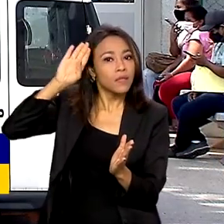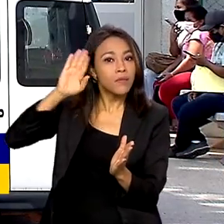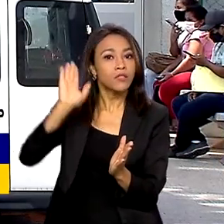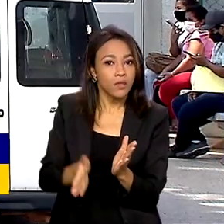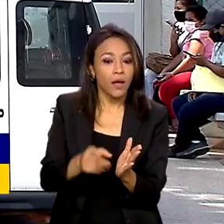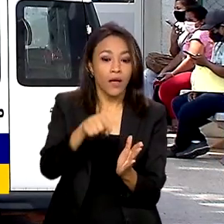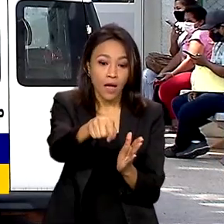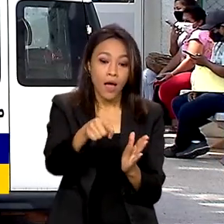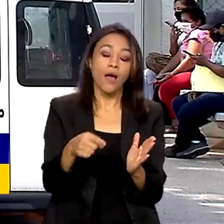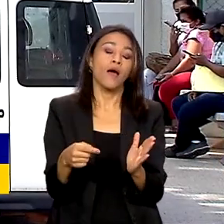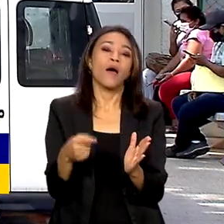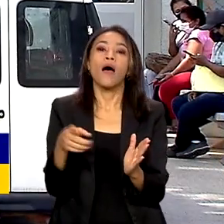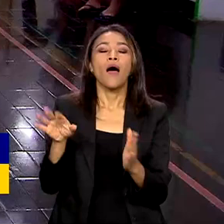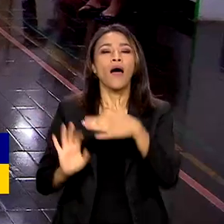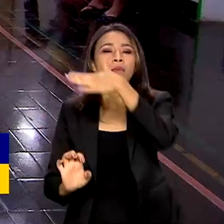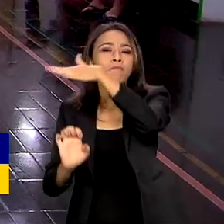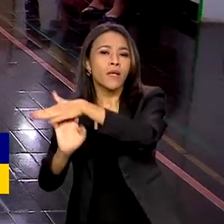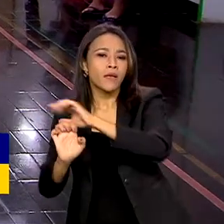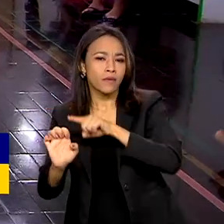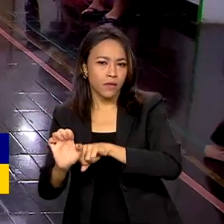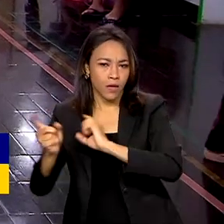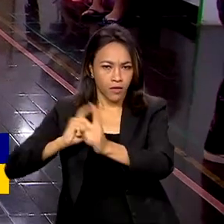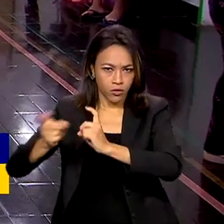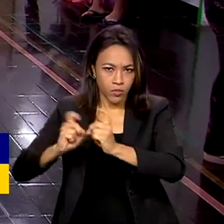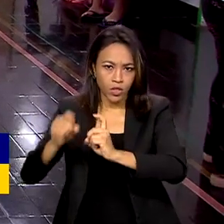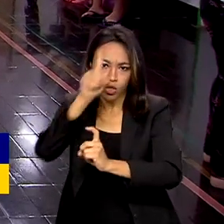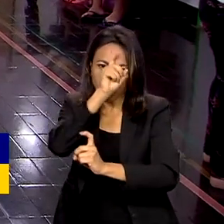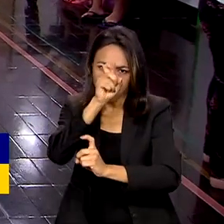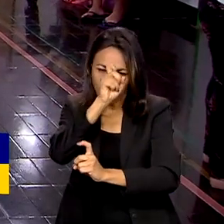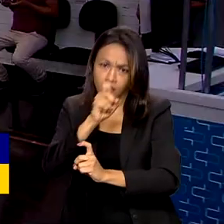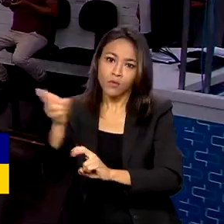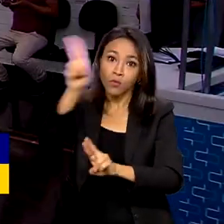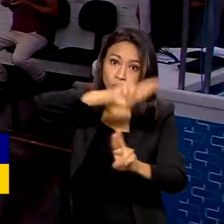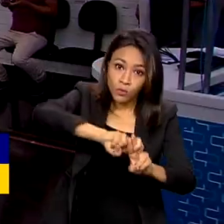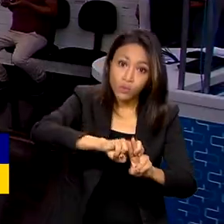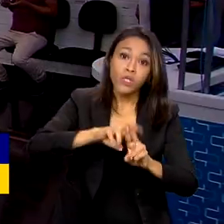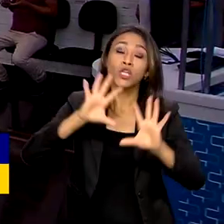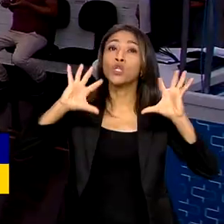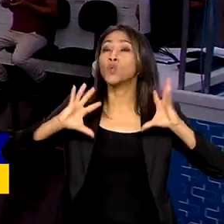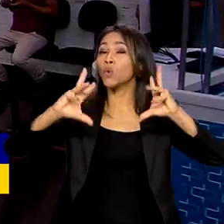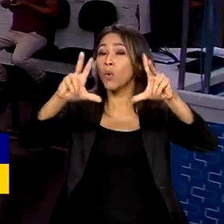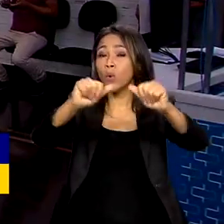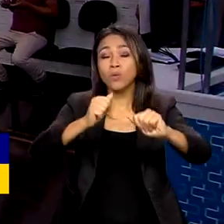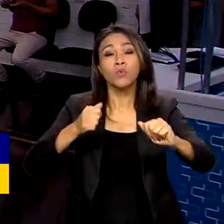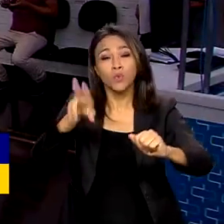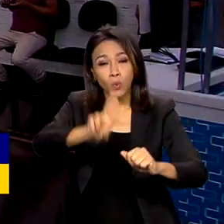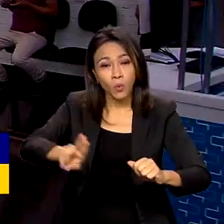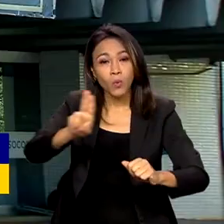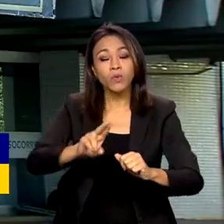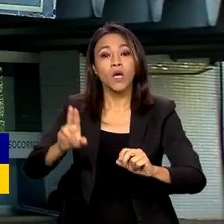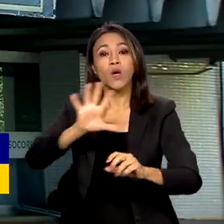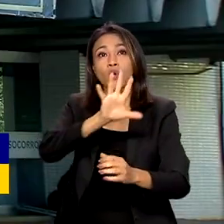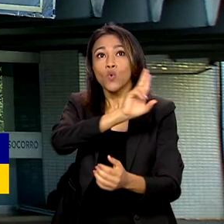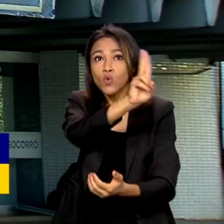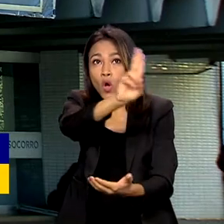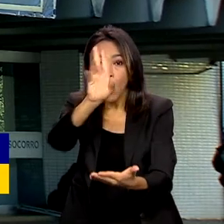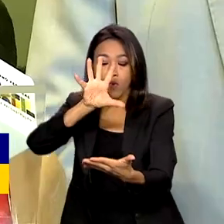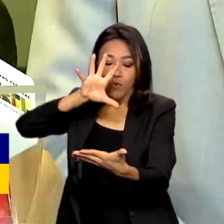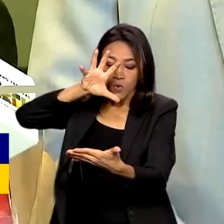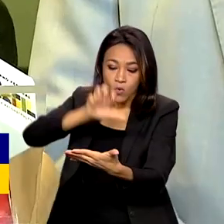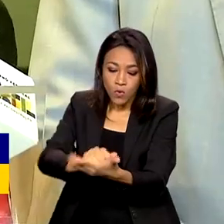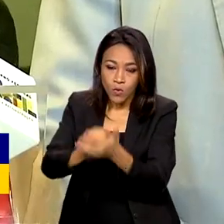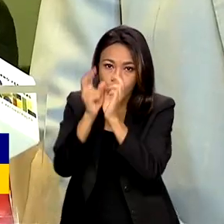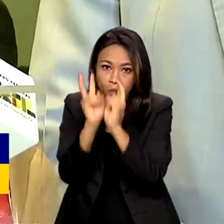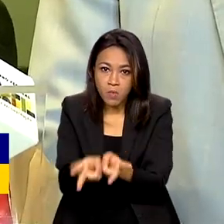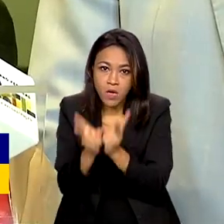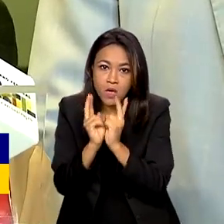serviços hospitalares, a ideia é que prontuários e todos os dados de usuários do SUS possam ficar registrados num mesmo lugar.